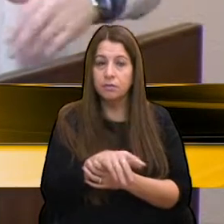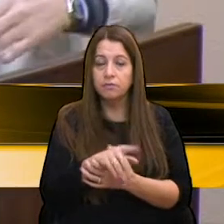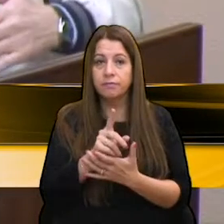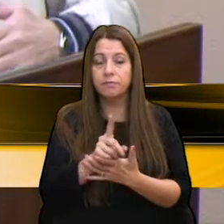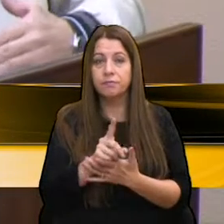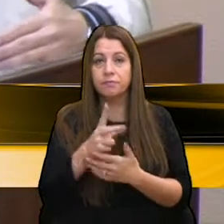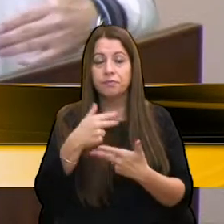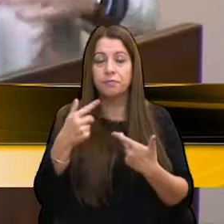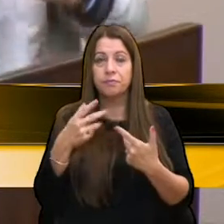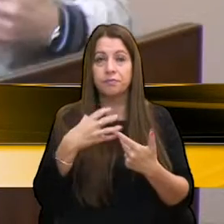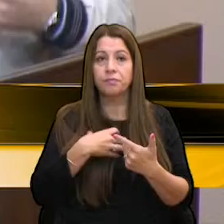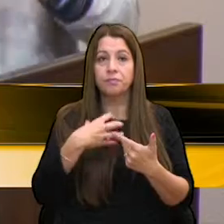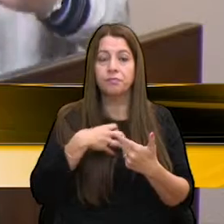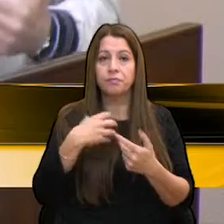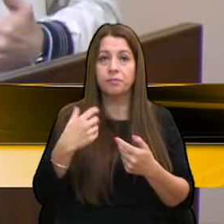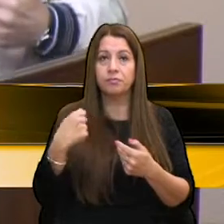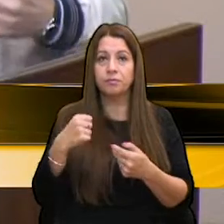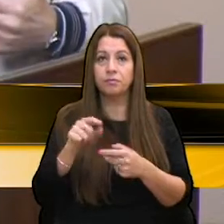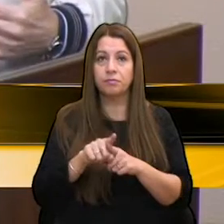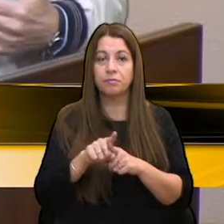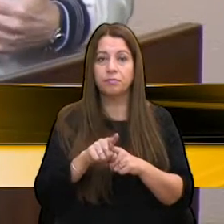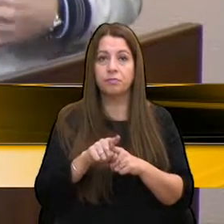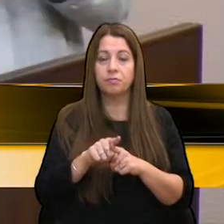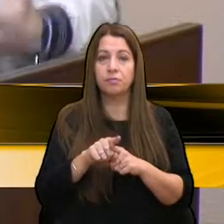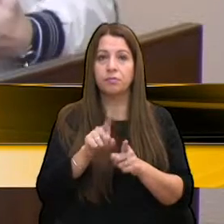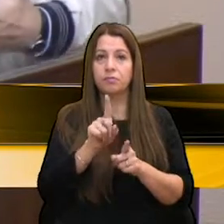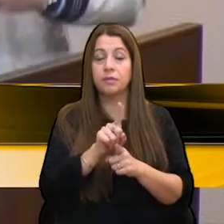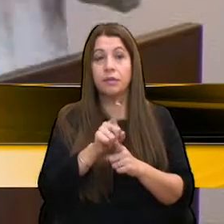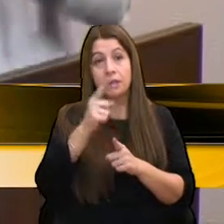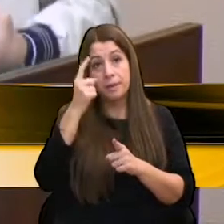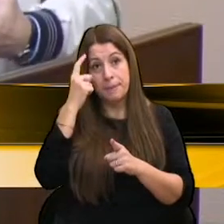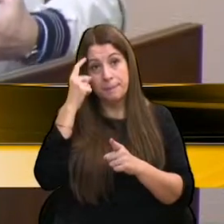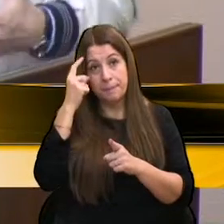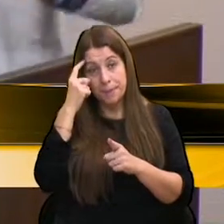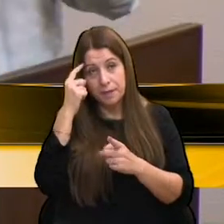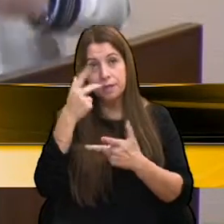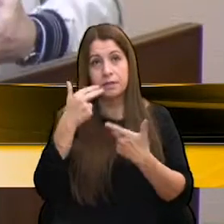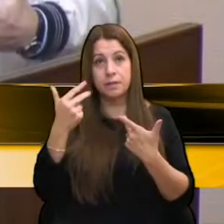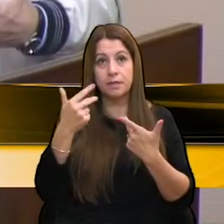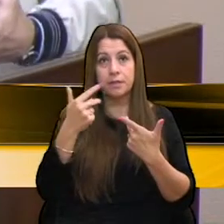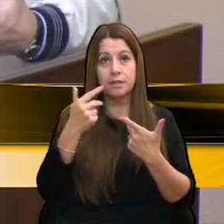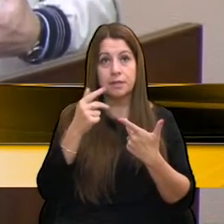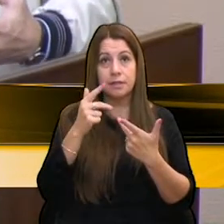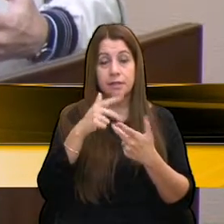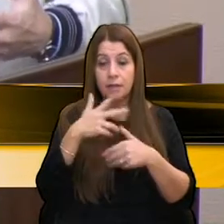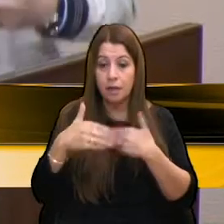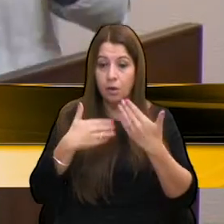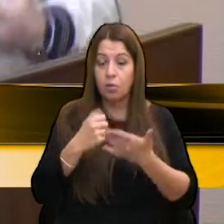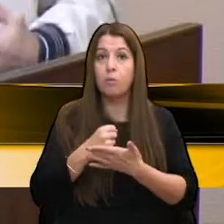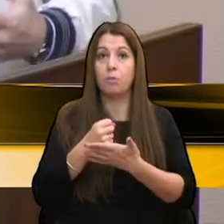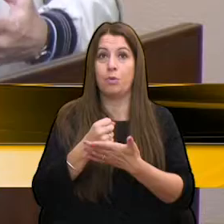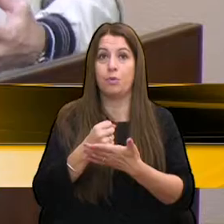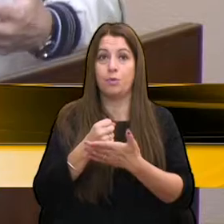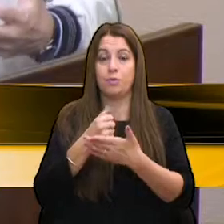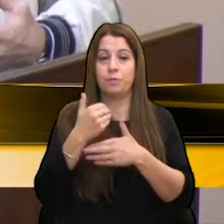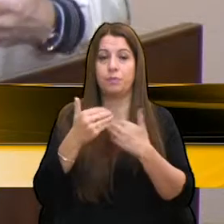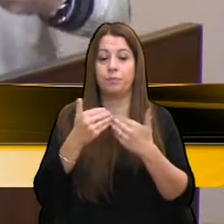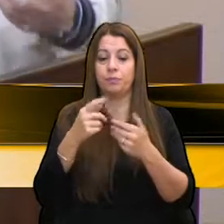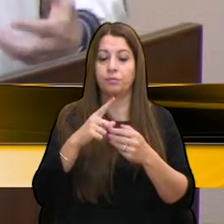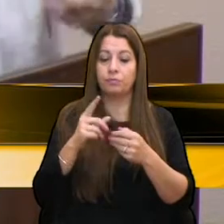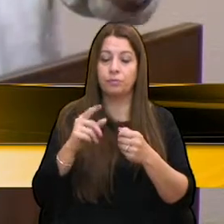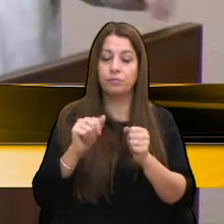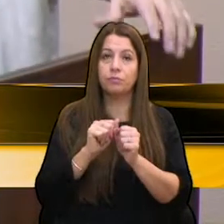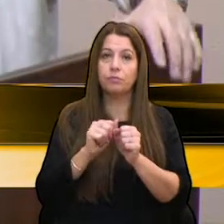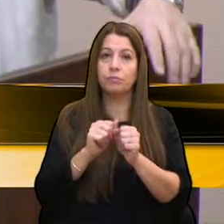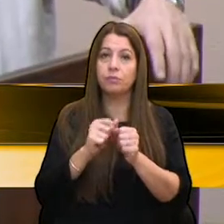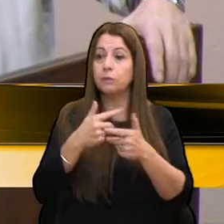de tantas formas, mas precisa que o Poder Executivo pense e puxe à frente. Ele é o motor desse processo. Se esse motor está imperado,